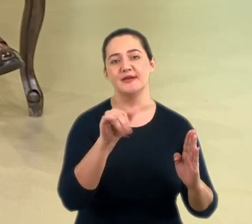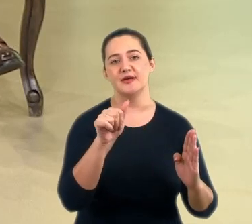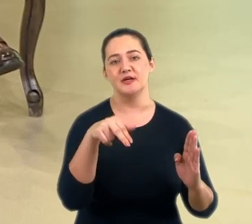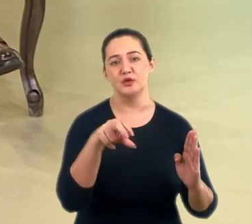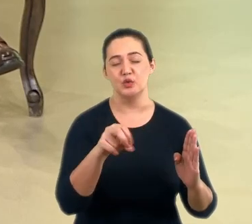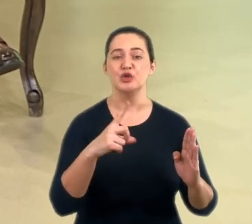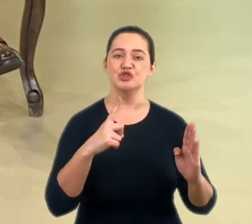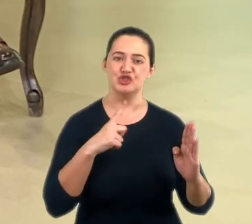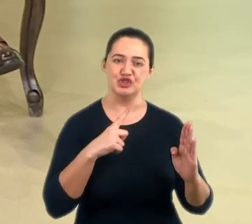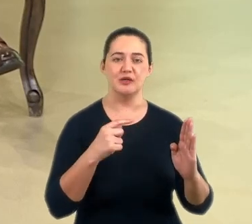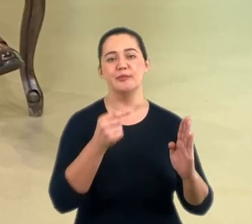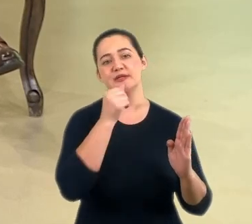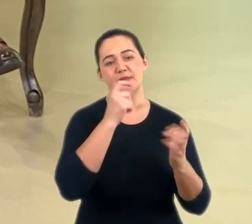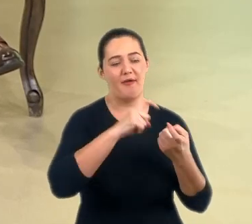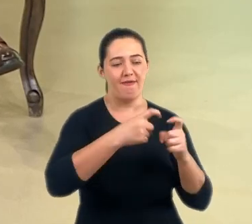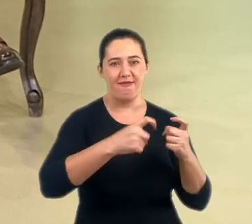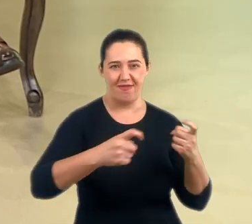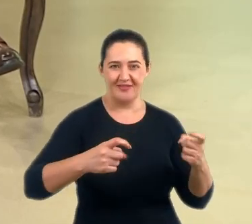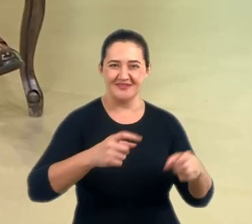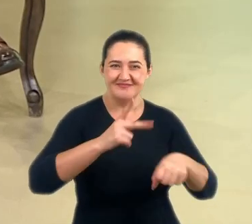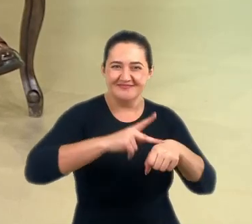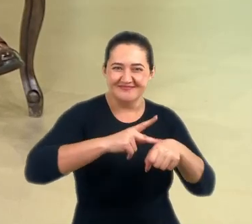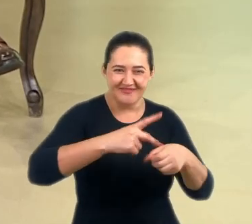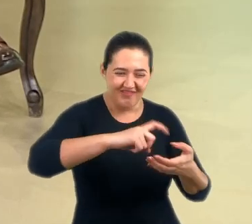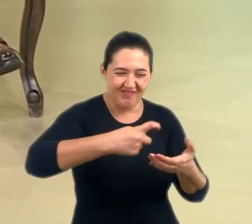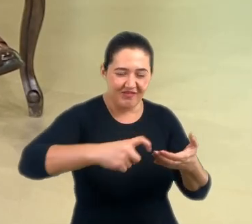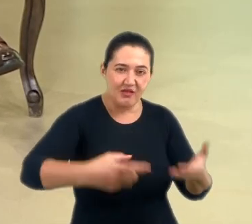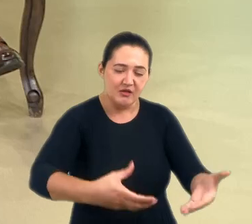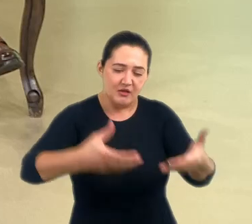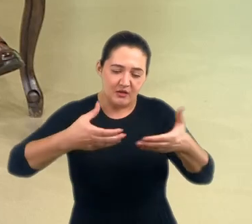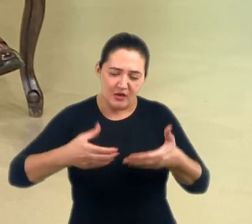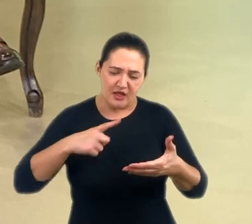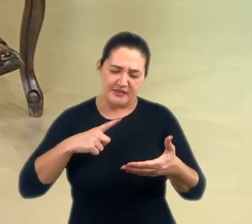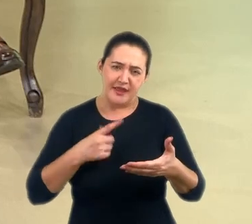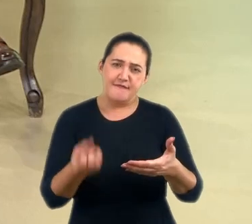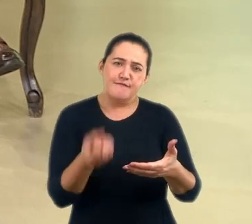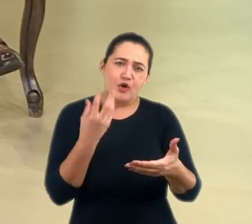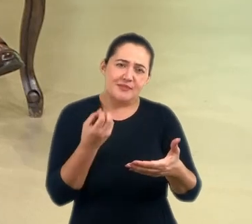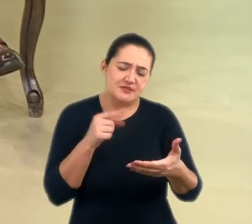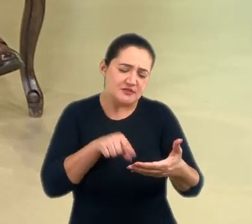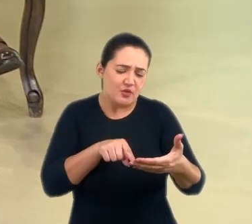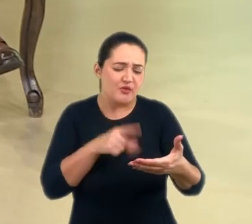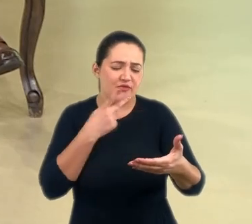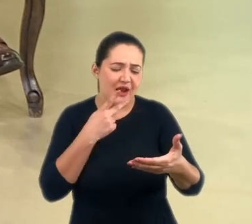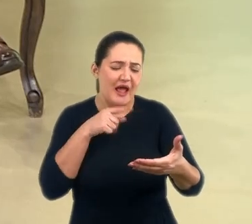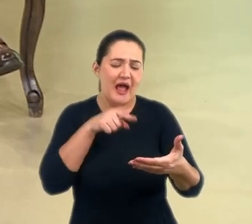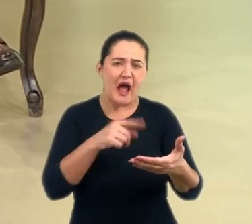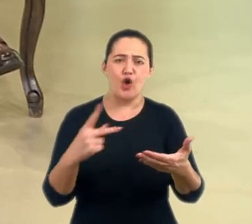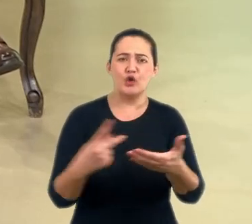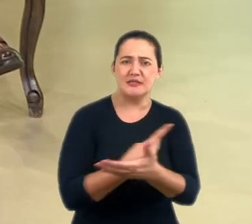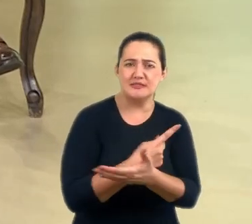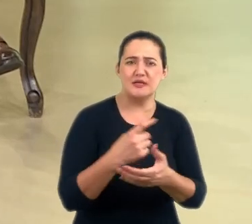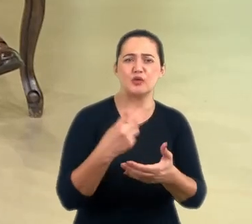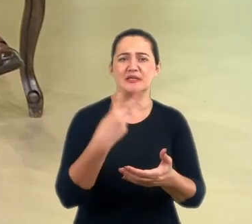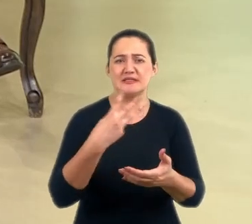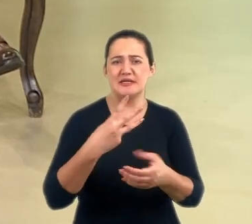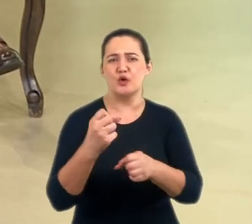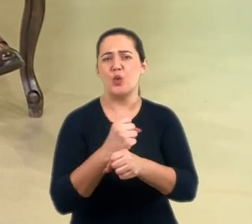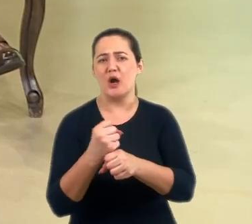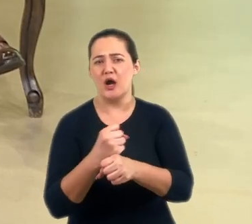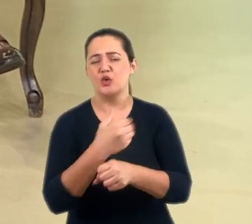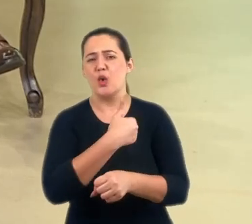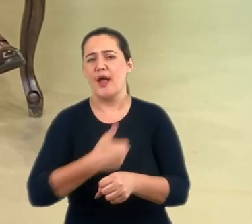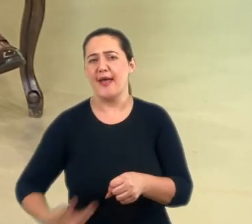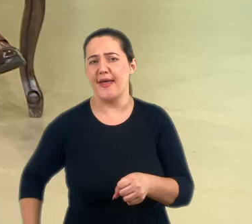diz assim: isto aconteceu no 3º ano do reinado do rei Shalmanima. Pronto. Mas qual que é o 3º ano